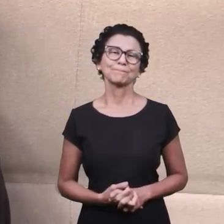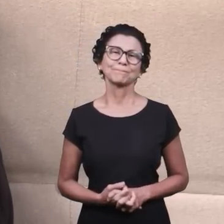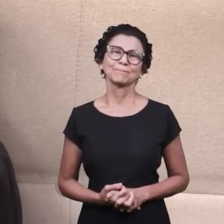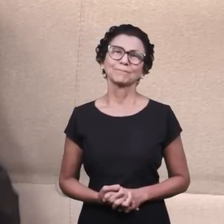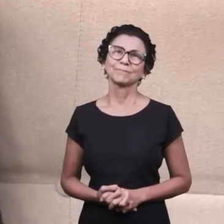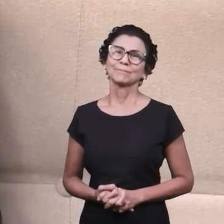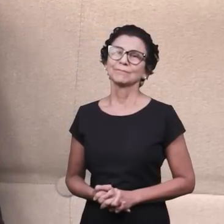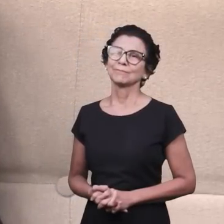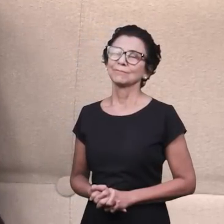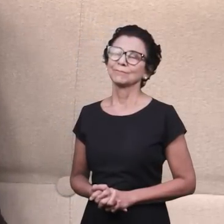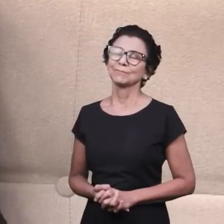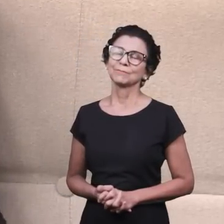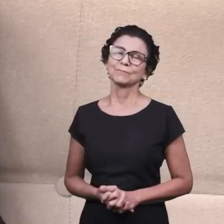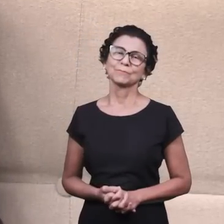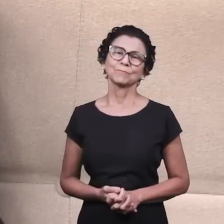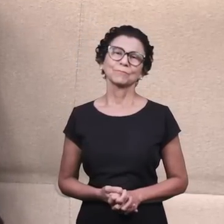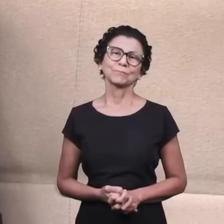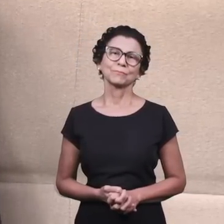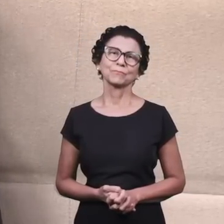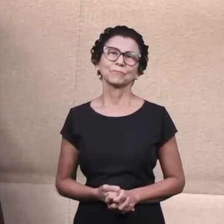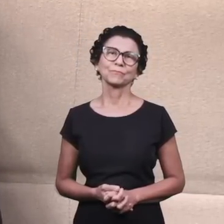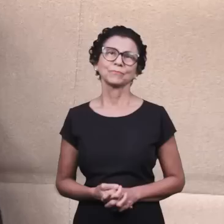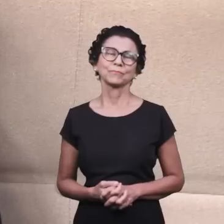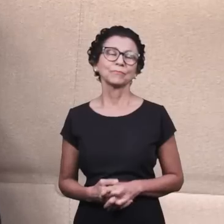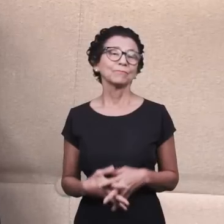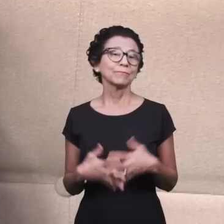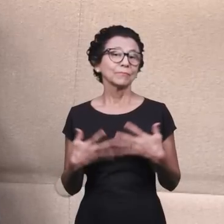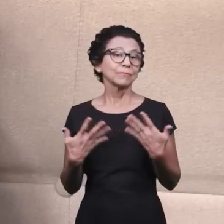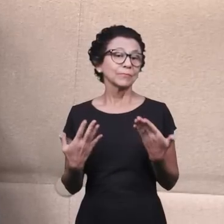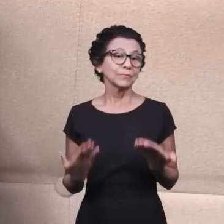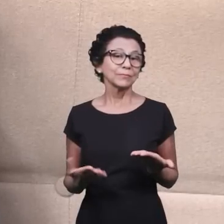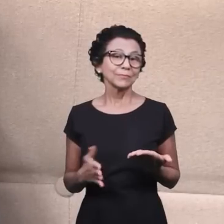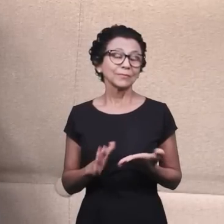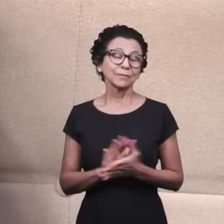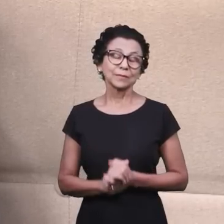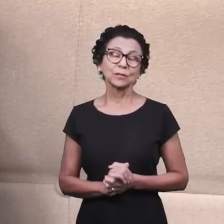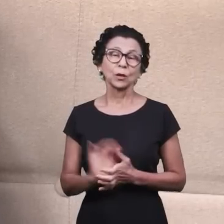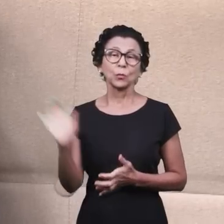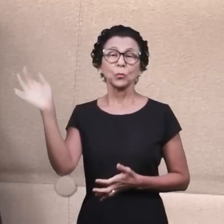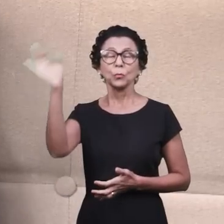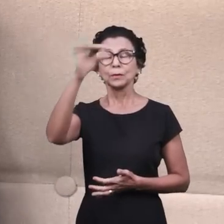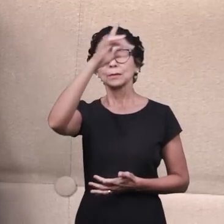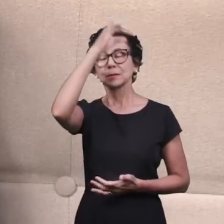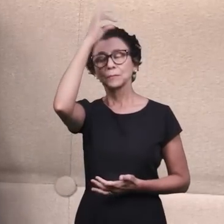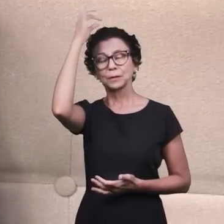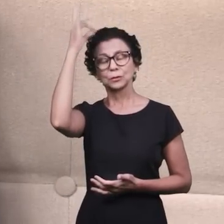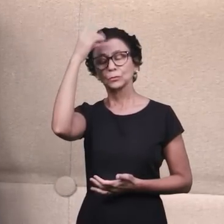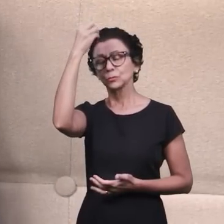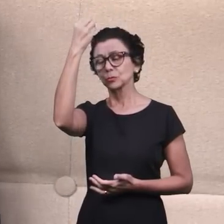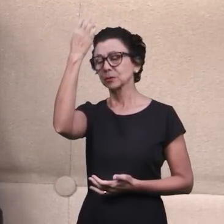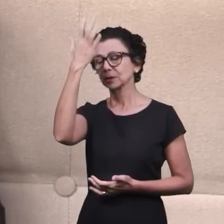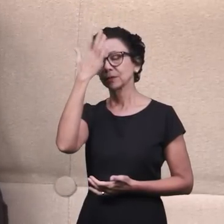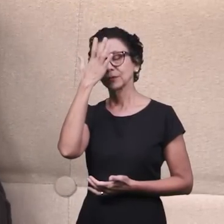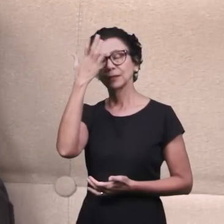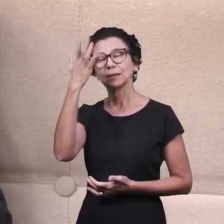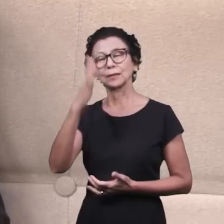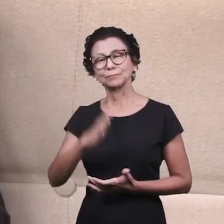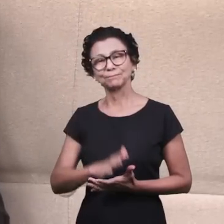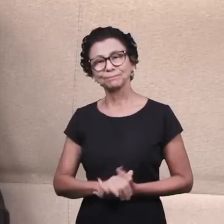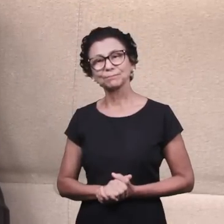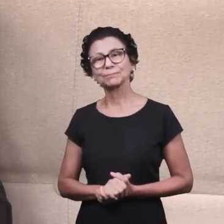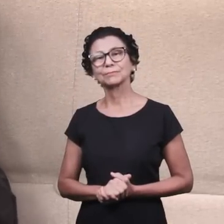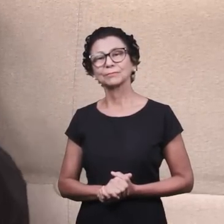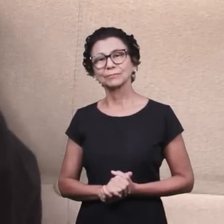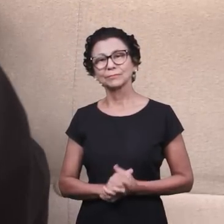outra alternativa, a não ser contar com o apoio do Espírito Santo para nós entendermos aquilo que Deus está falando para